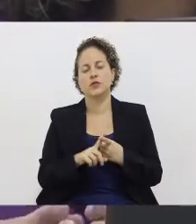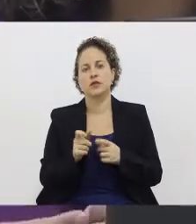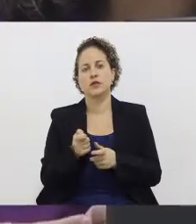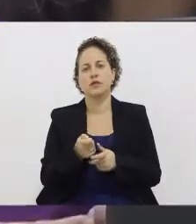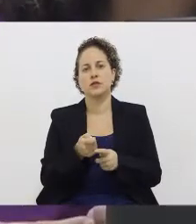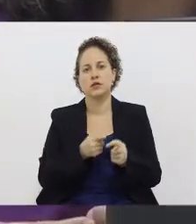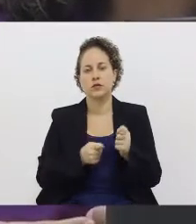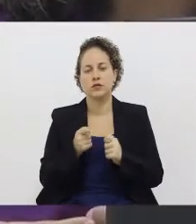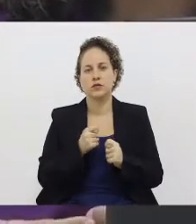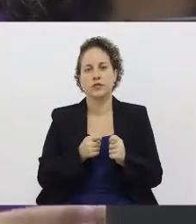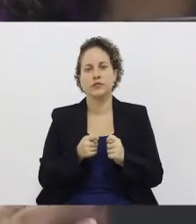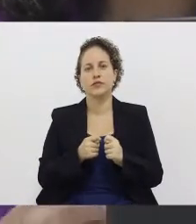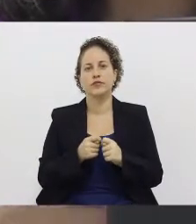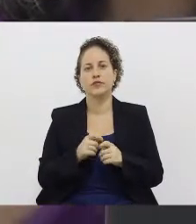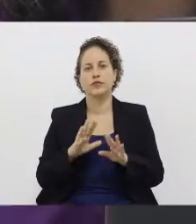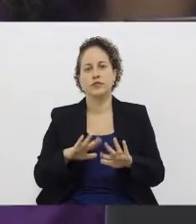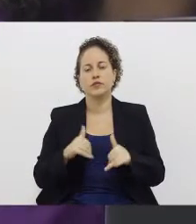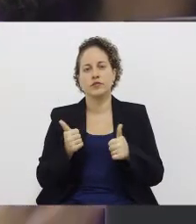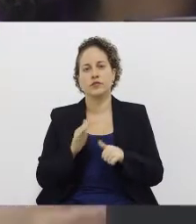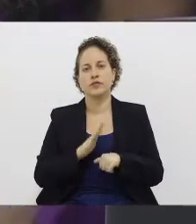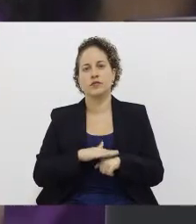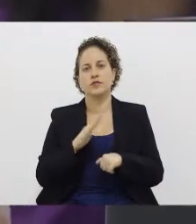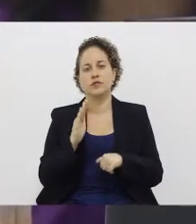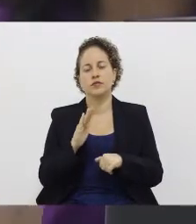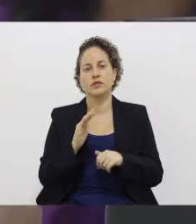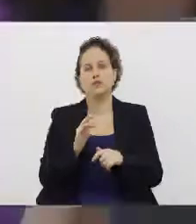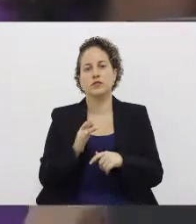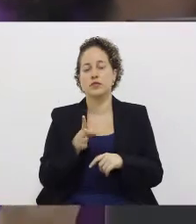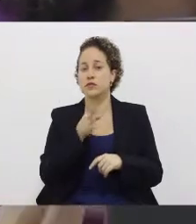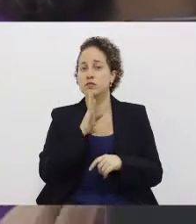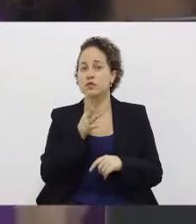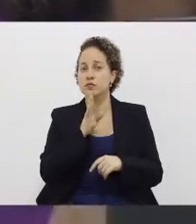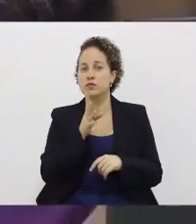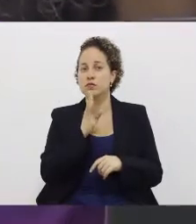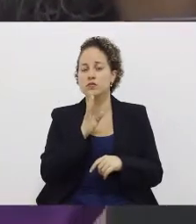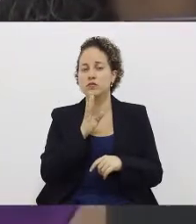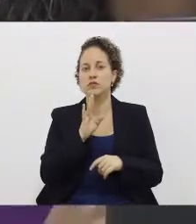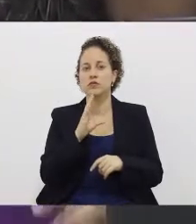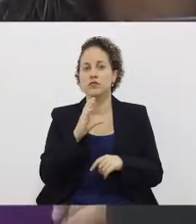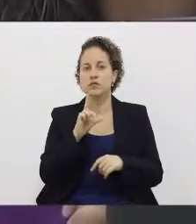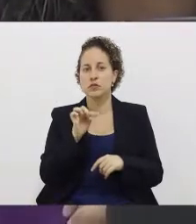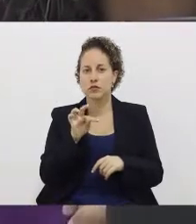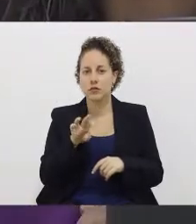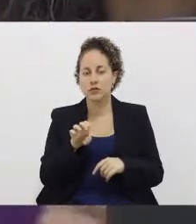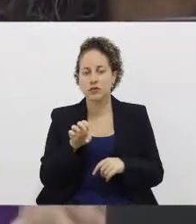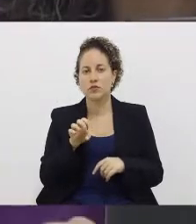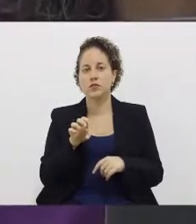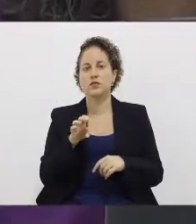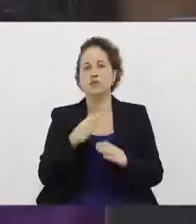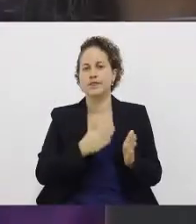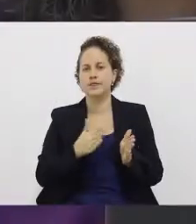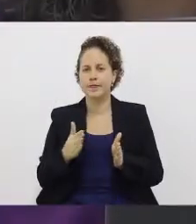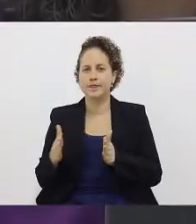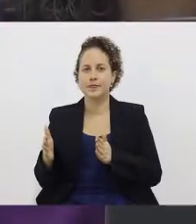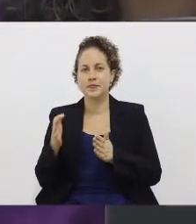o risco de ruptura é maior. Então, precisa haver uma maior confiança entre fornecedor e cliente para implantar esse processo.